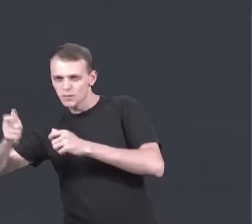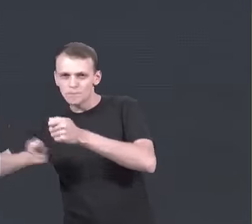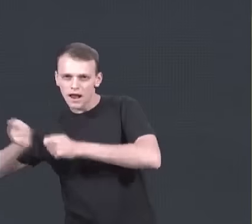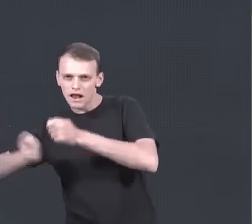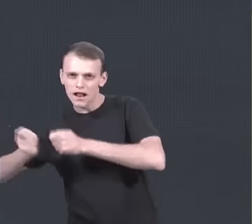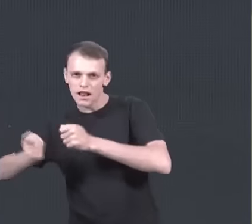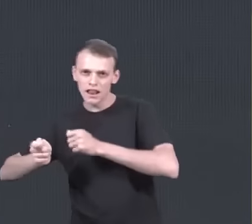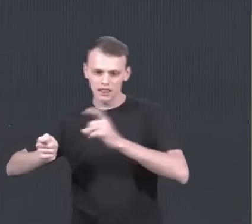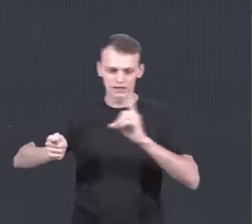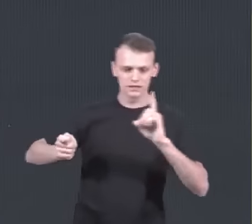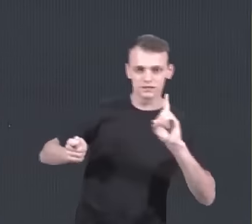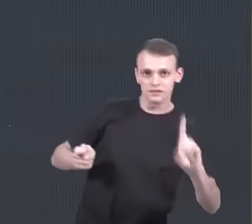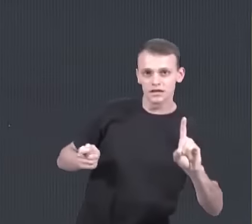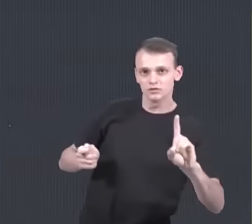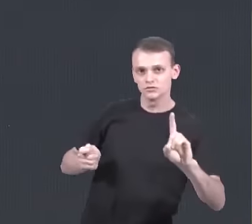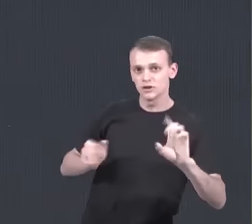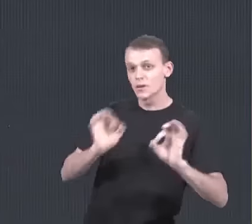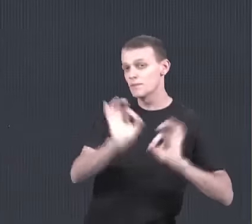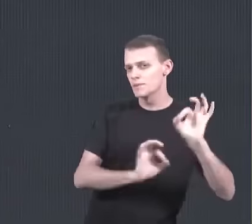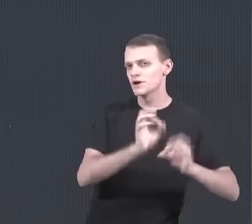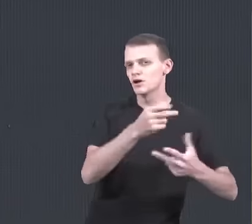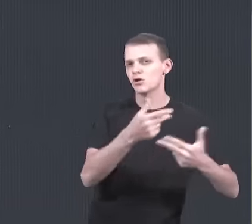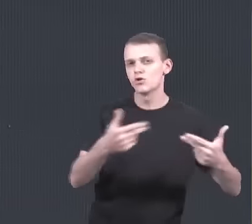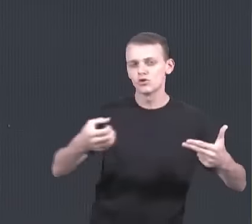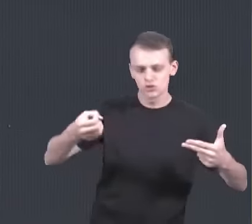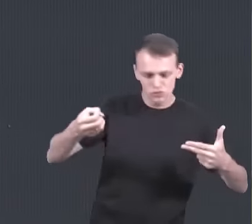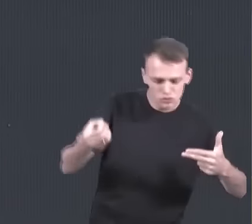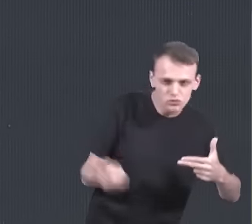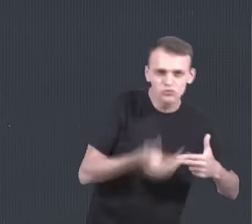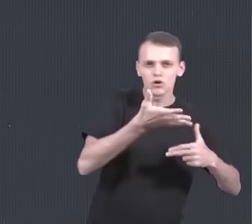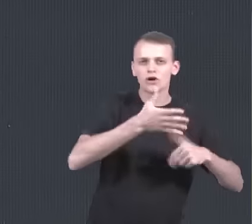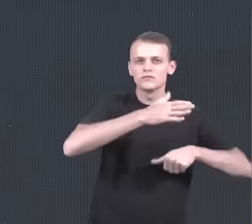em proporção que Deus vai fazer nesse segundo